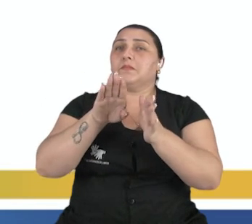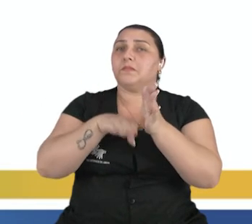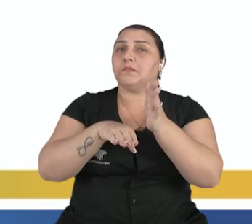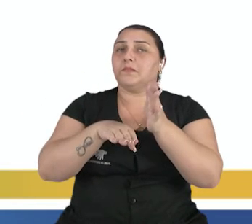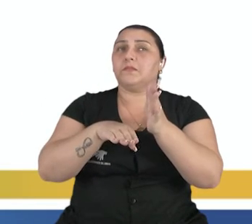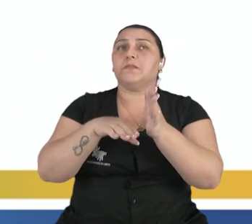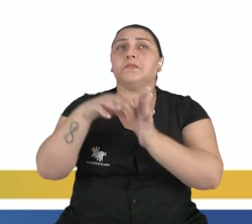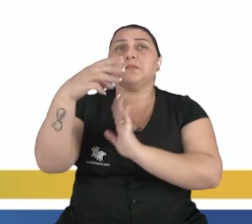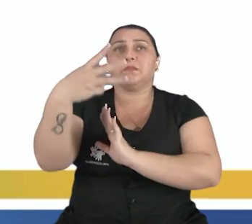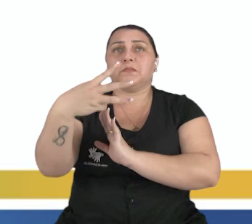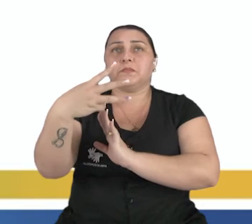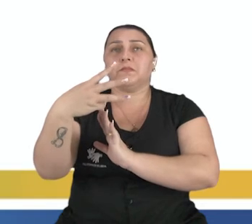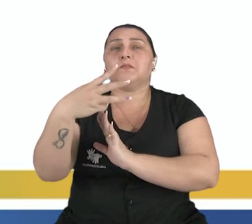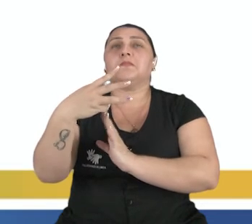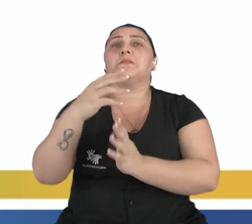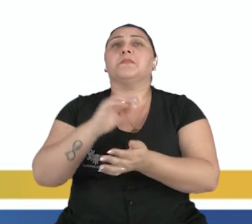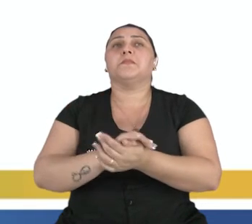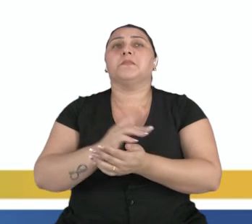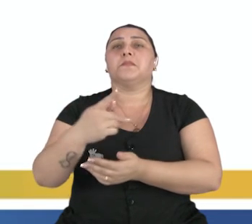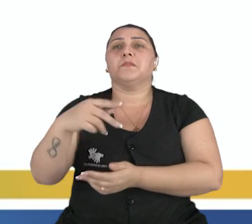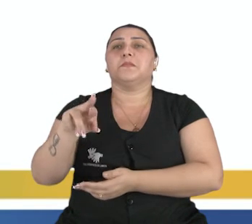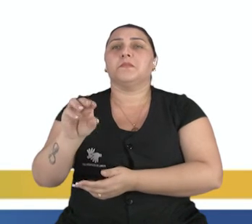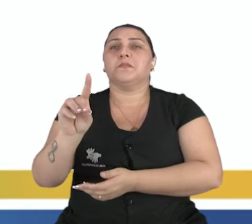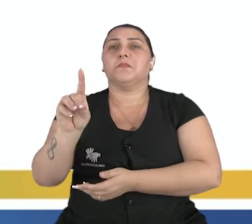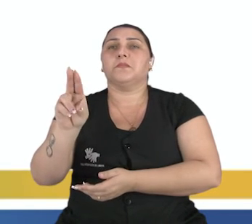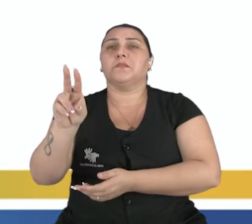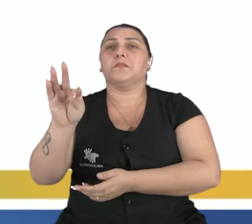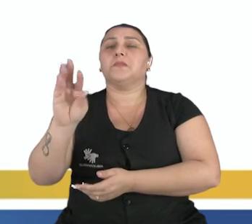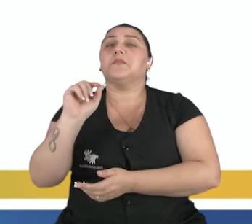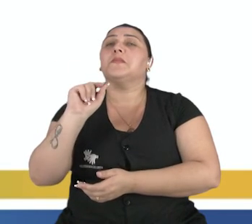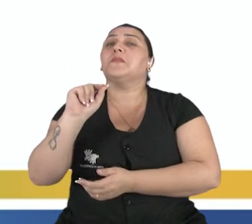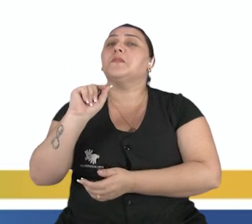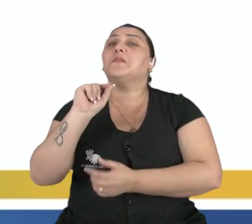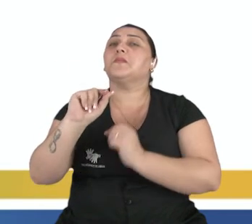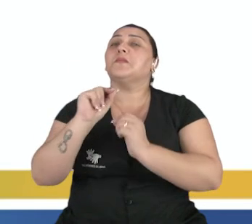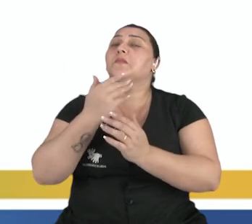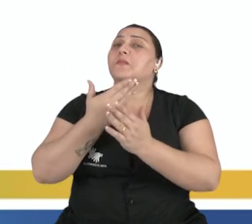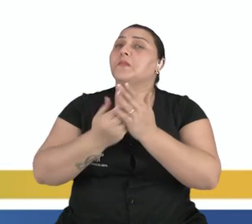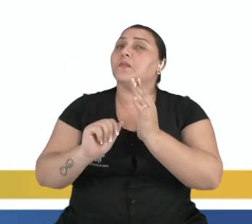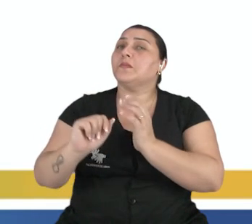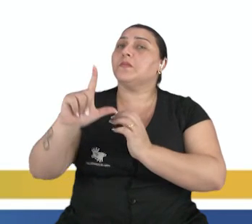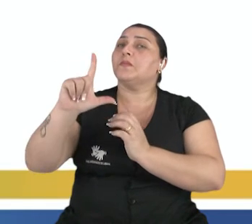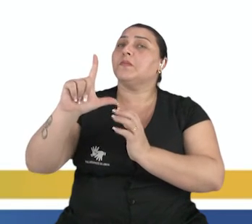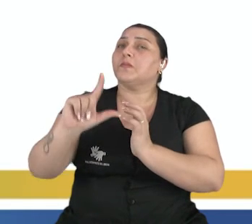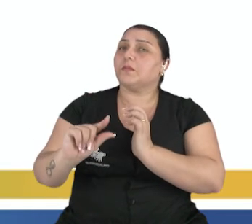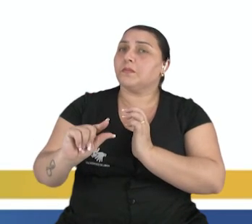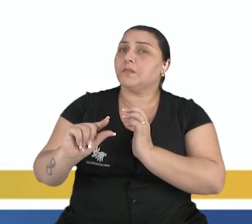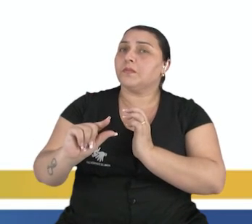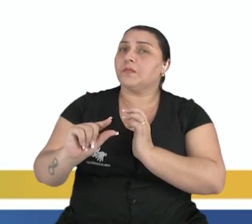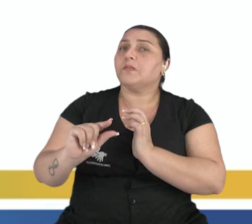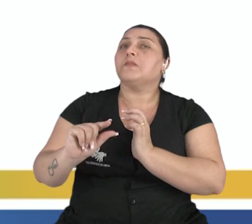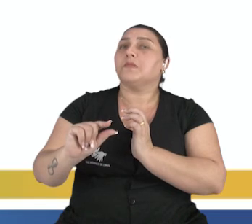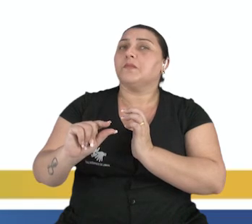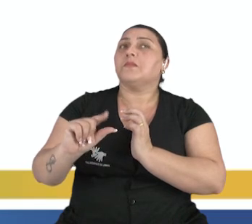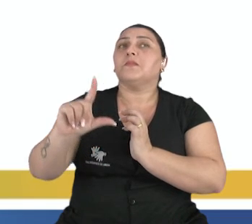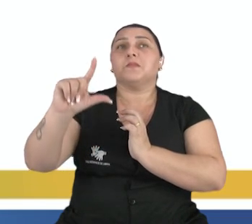ele passou para mais 2 no produto, ok? Então, ocorreu o quê? Um aumento ou uma diminuição da